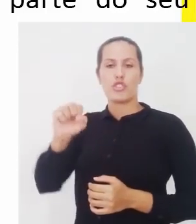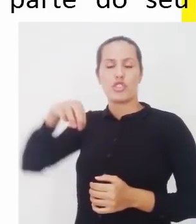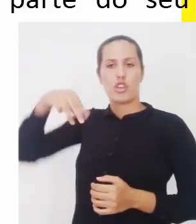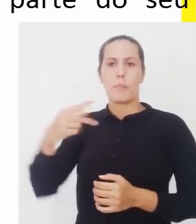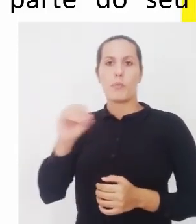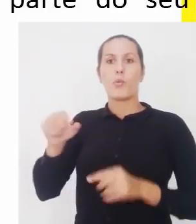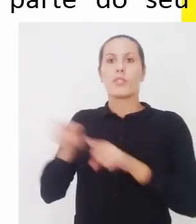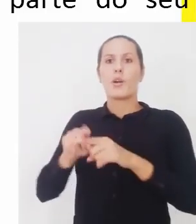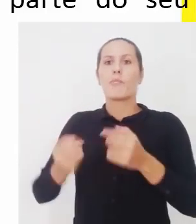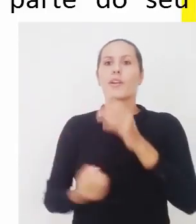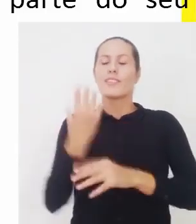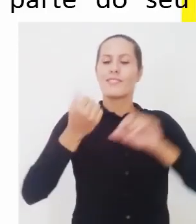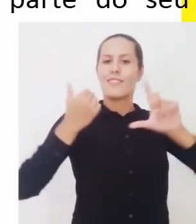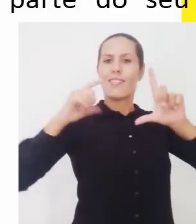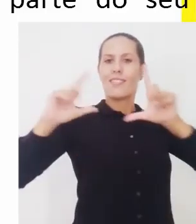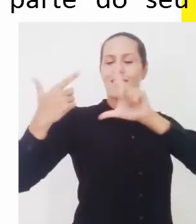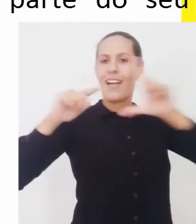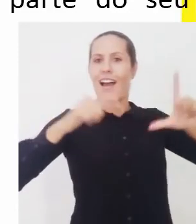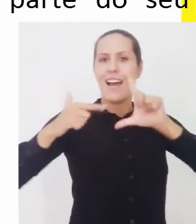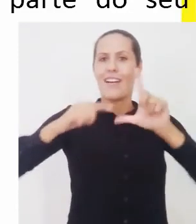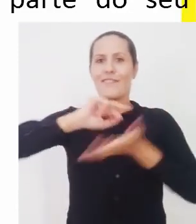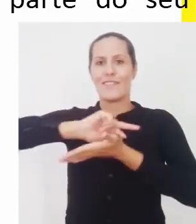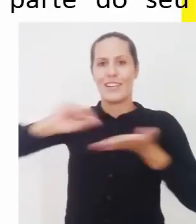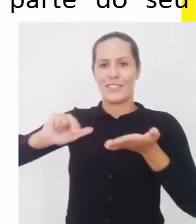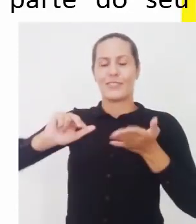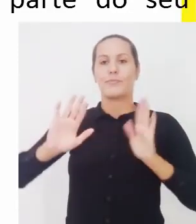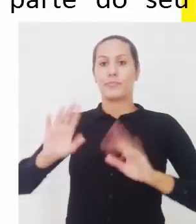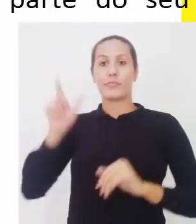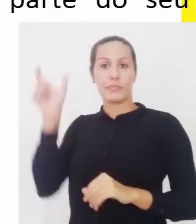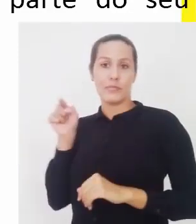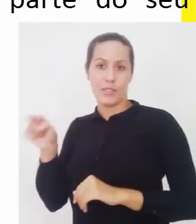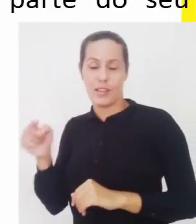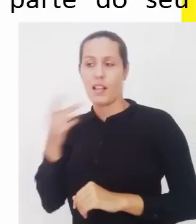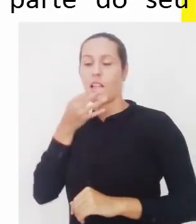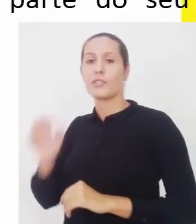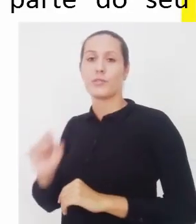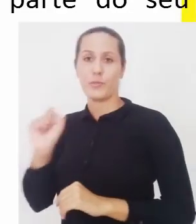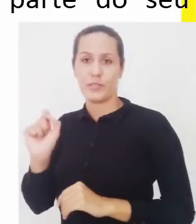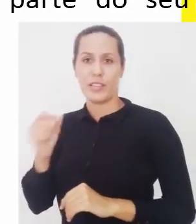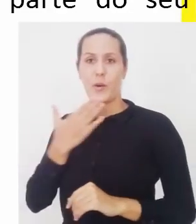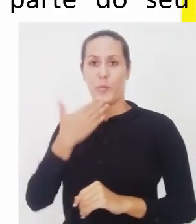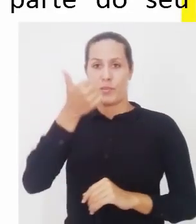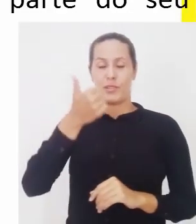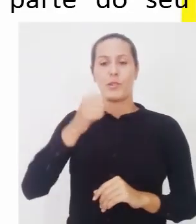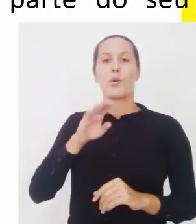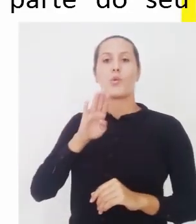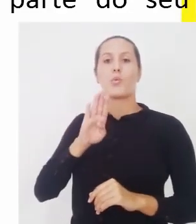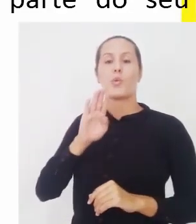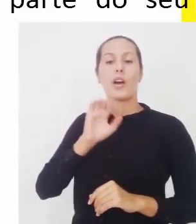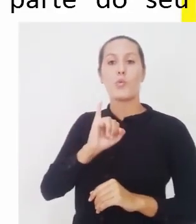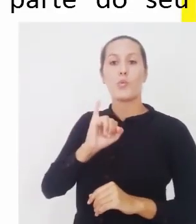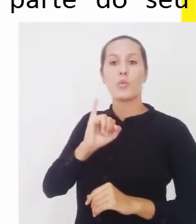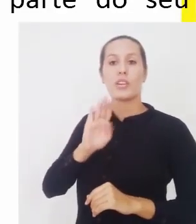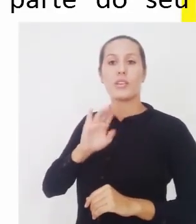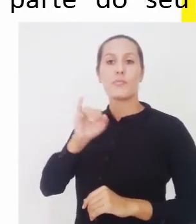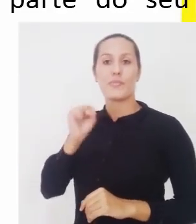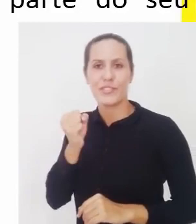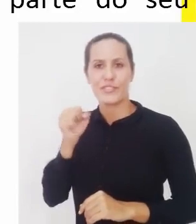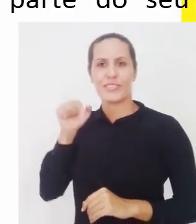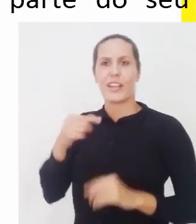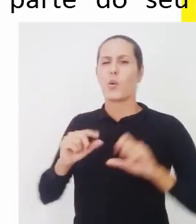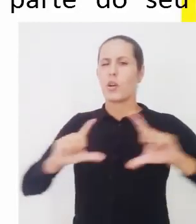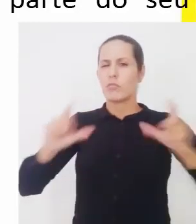do Náutico. Ele usou o argumento da tradição, afirmando aí que é o melhor time de Pernambuco porque tem mais de 100 anos,